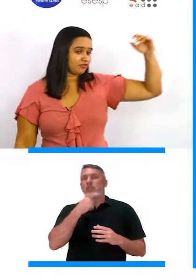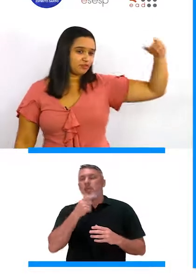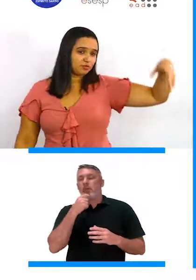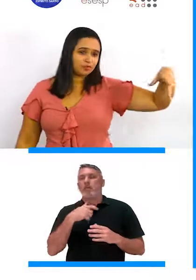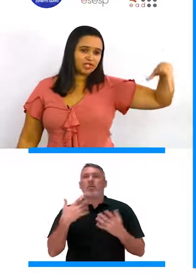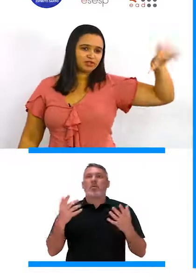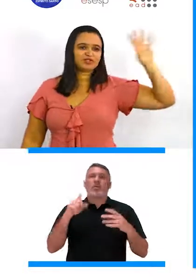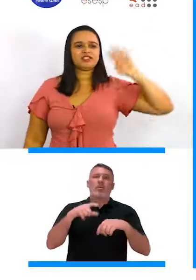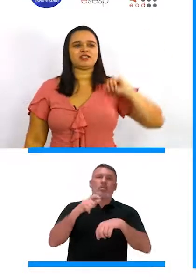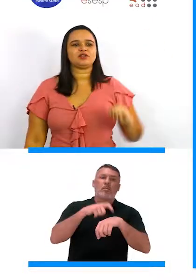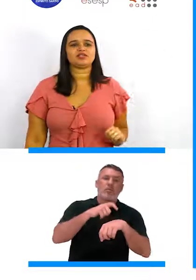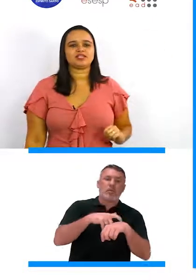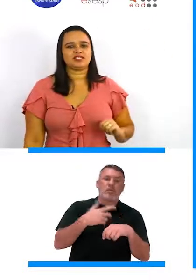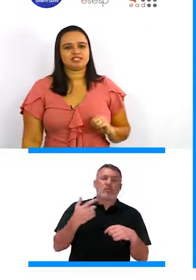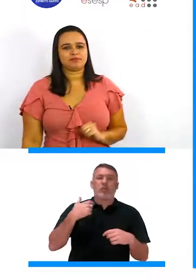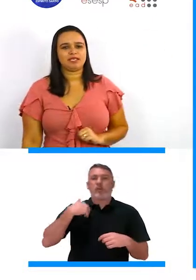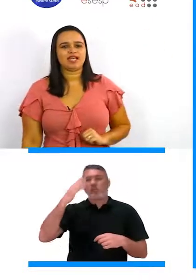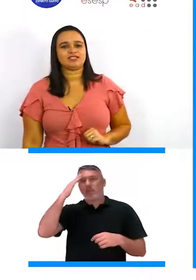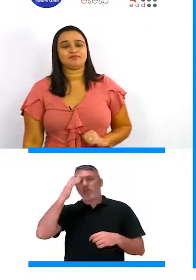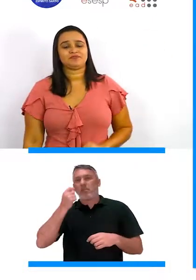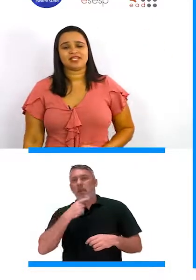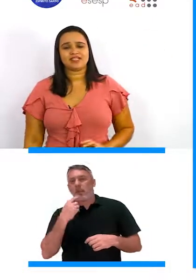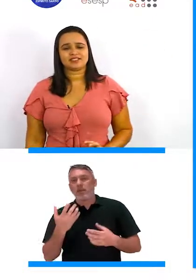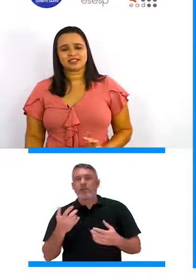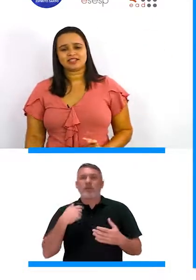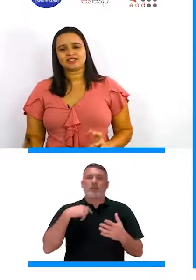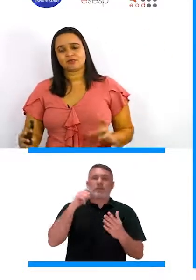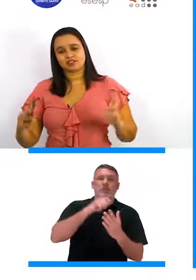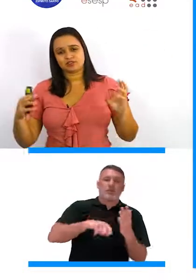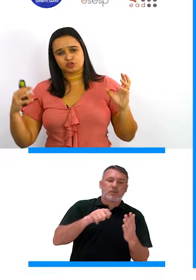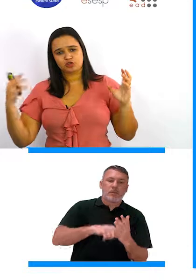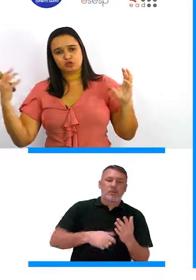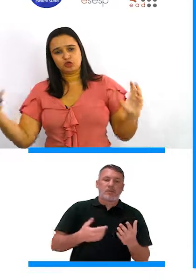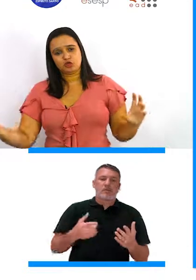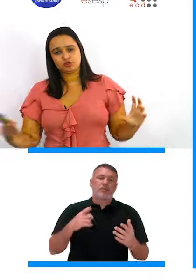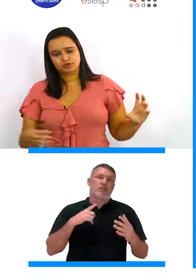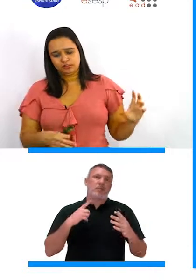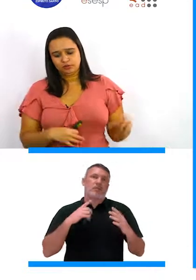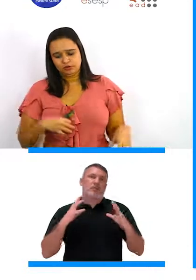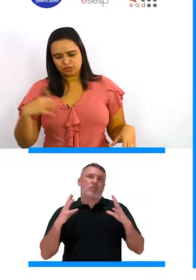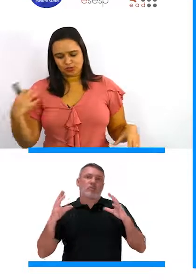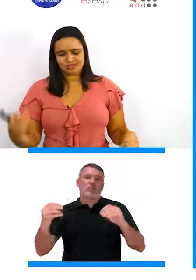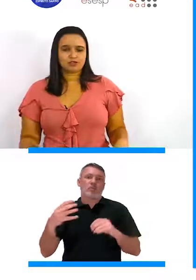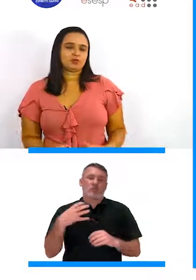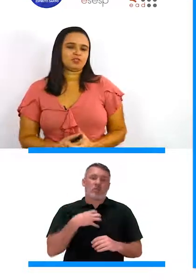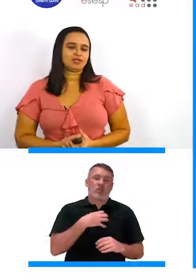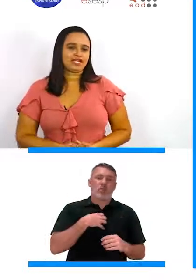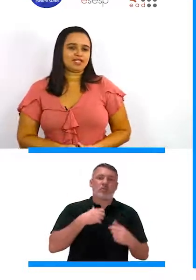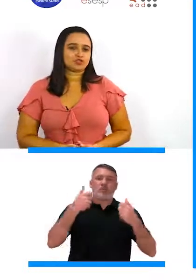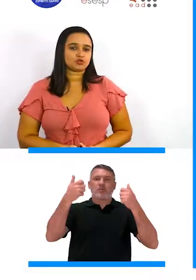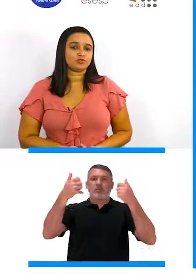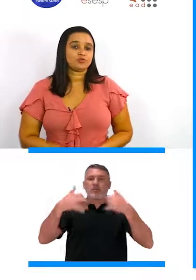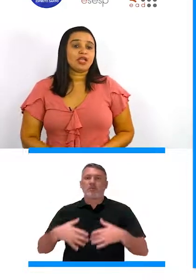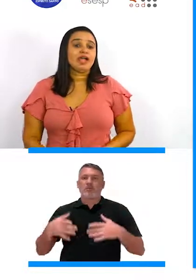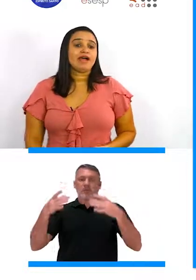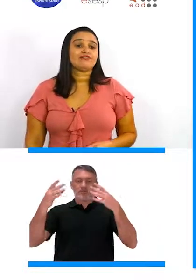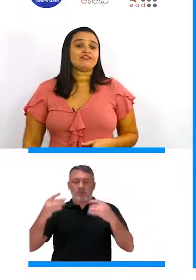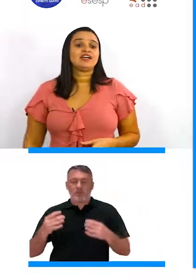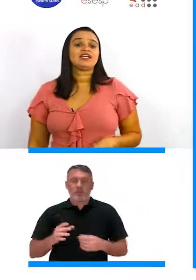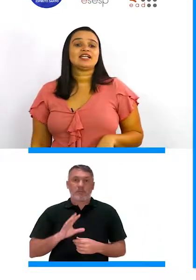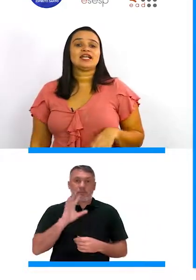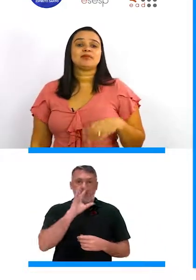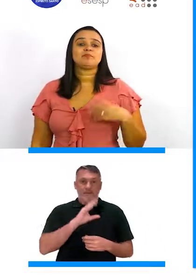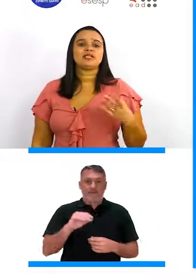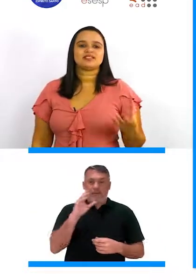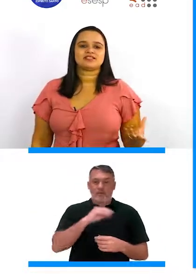a gente viveu um momento e aí eu inseri essa piada. Na escrita, eu preciso de toda uma situação para explicar isso. A